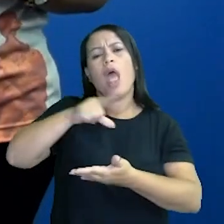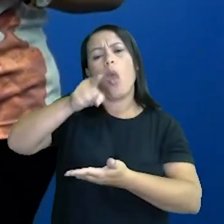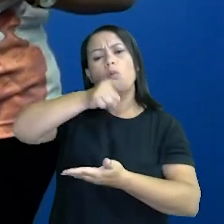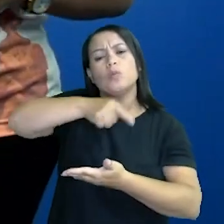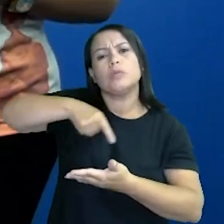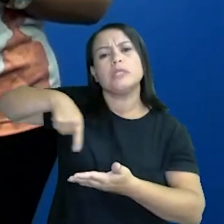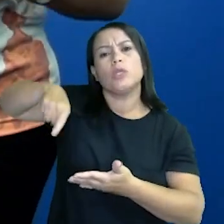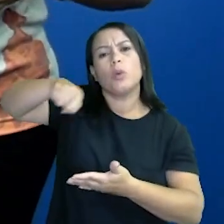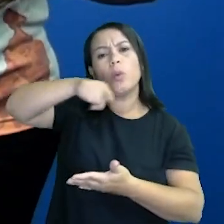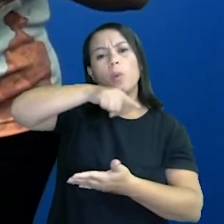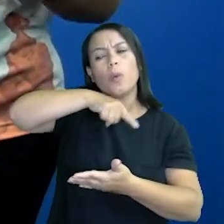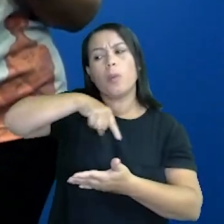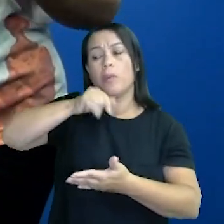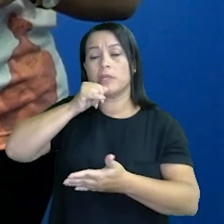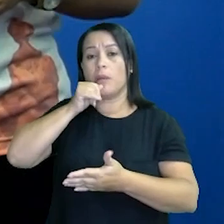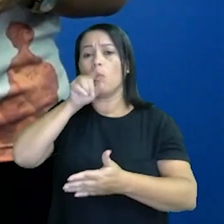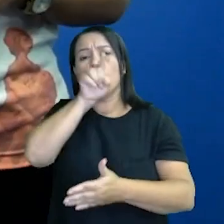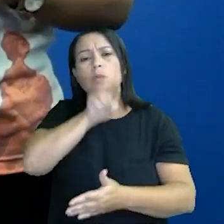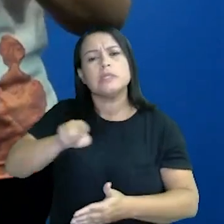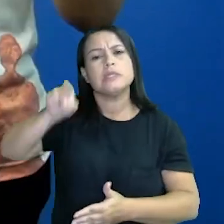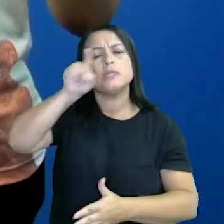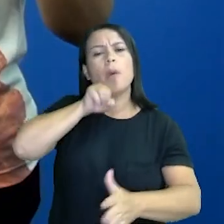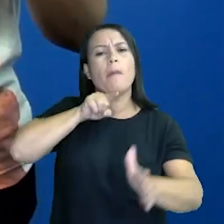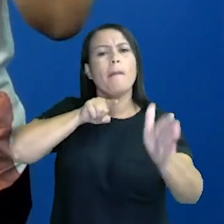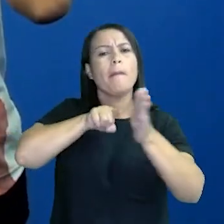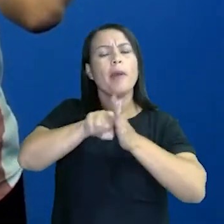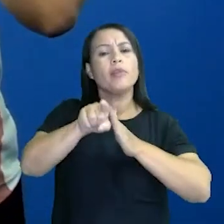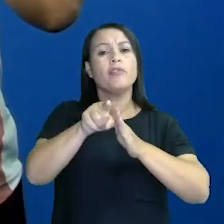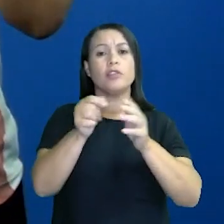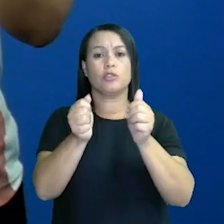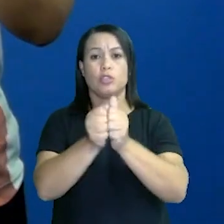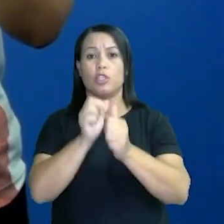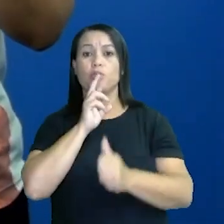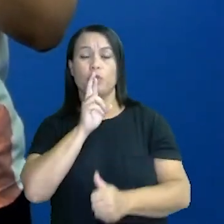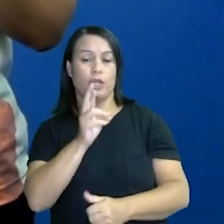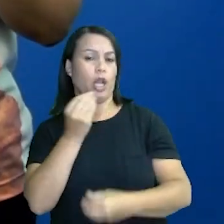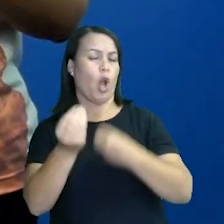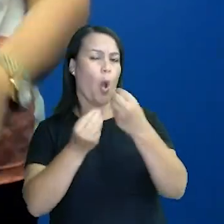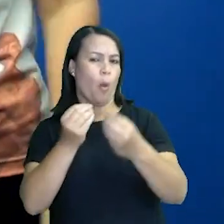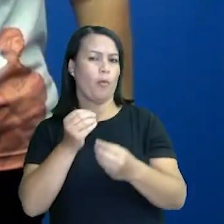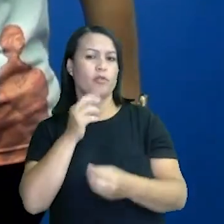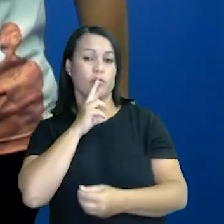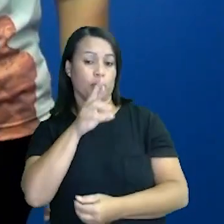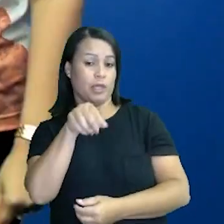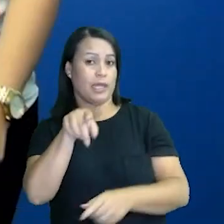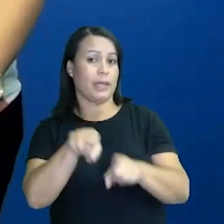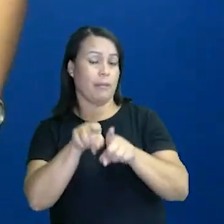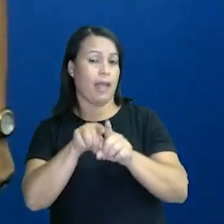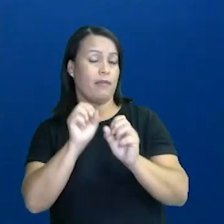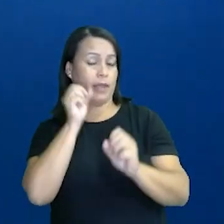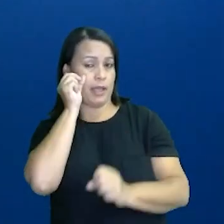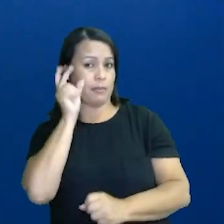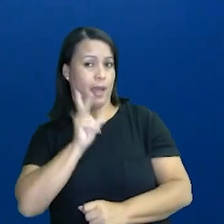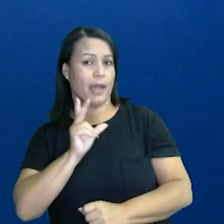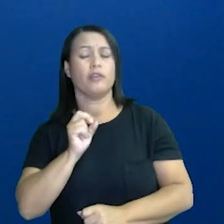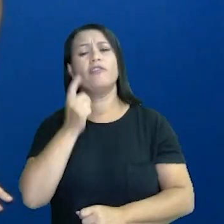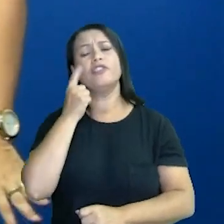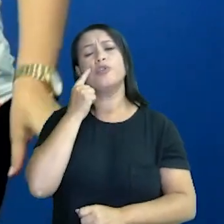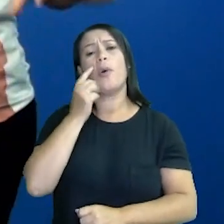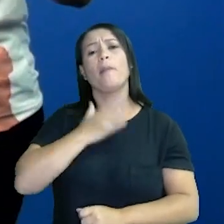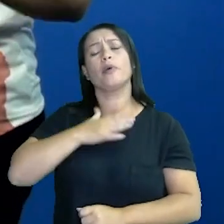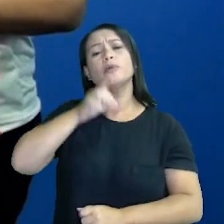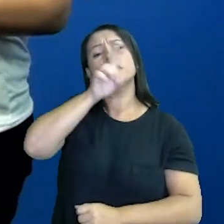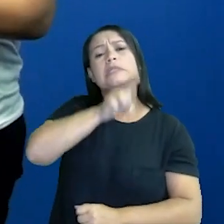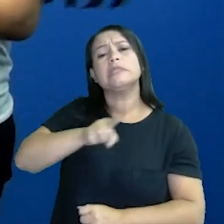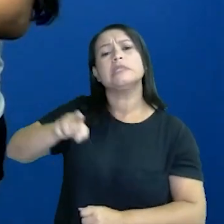círculo, tá? Se eu perguntar para vocês agora aqui para a gente fazer juntinho, você vai respondendo aí, tá? Então, fica ligadinho. Esse meu